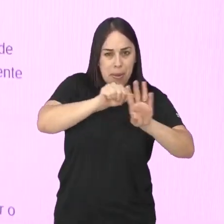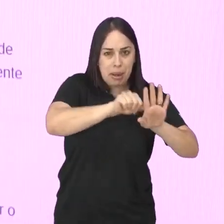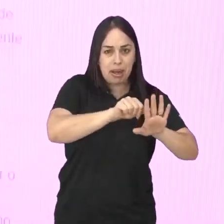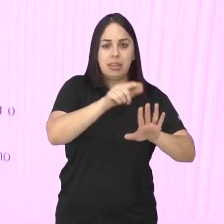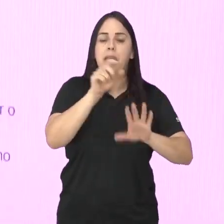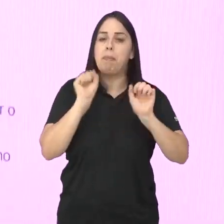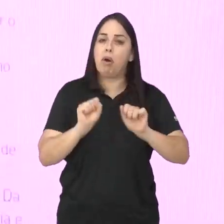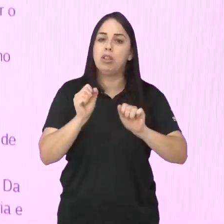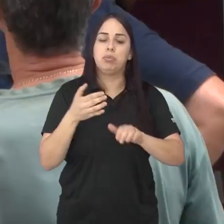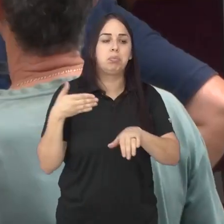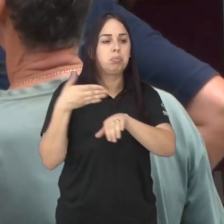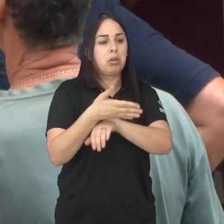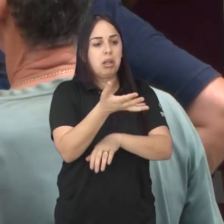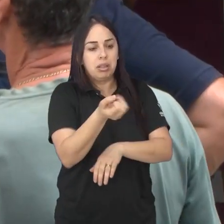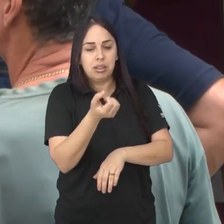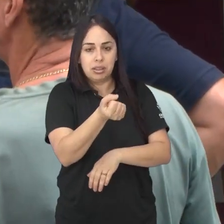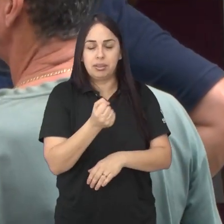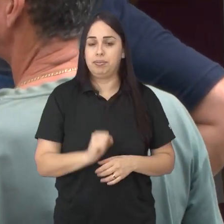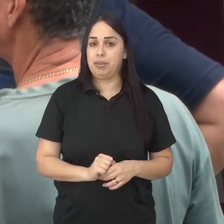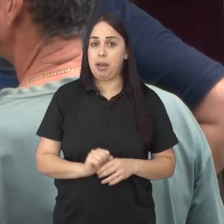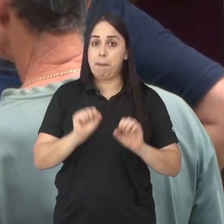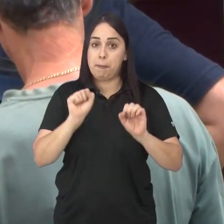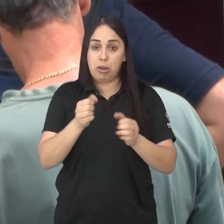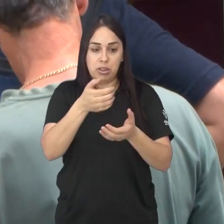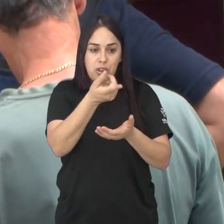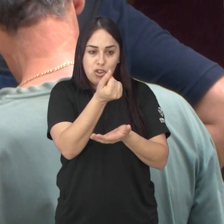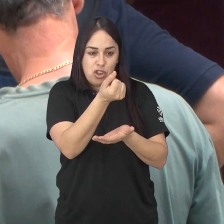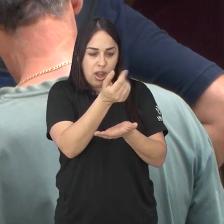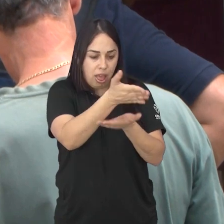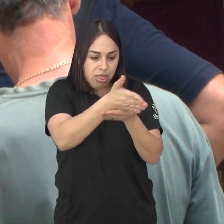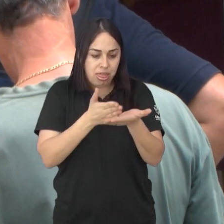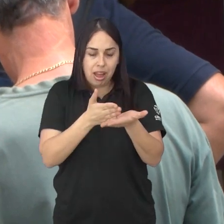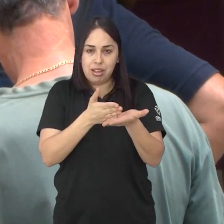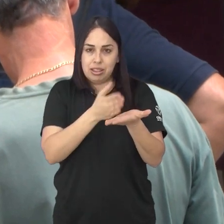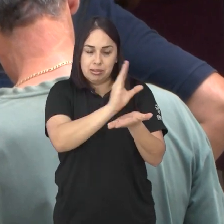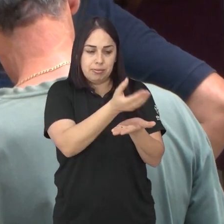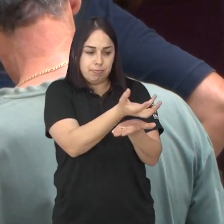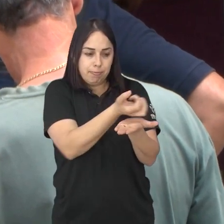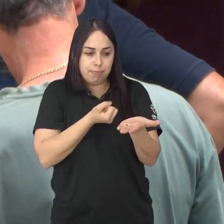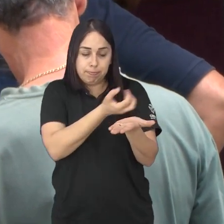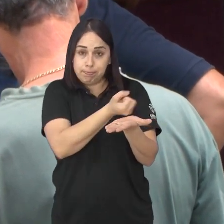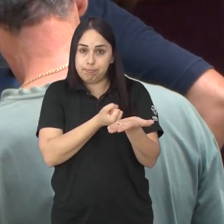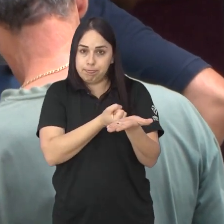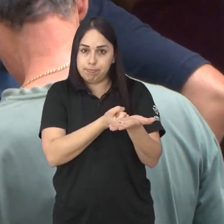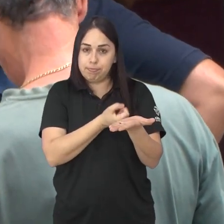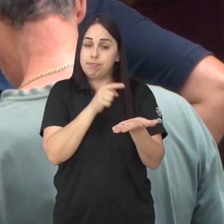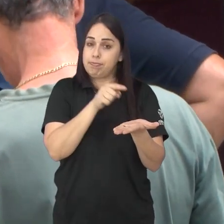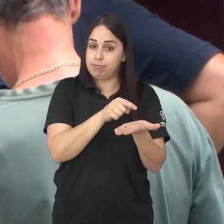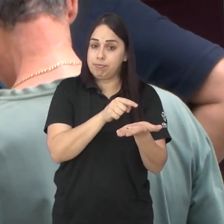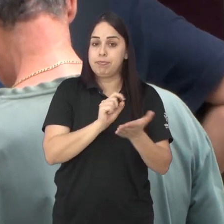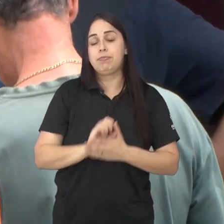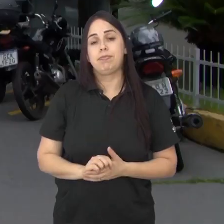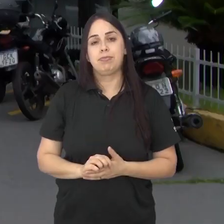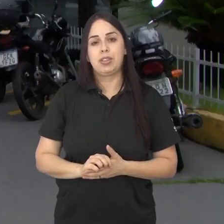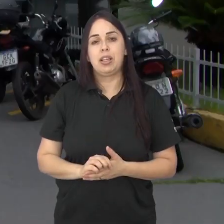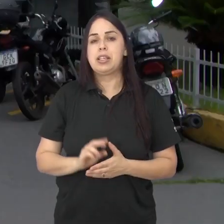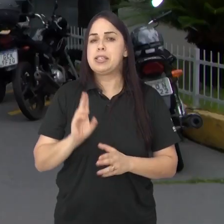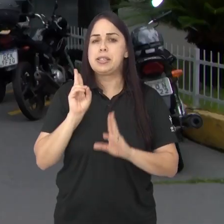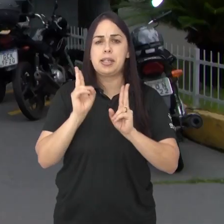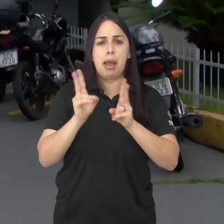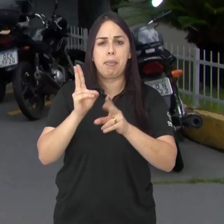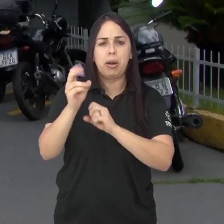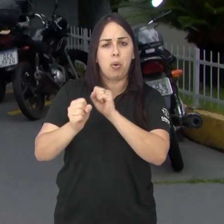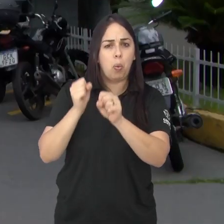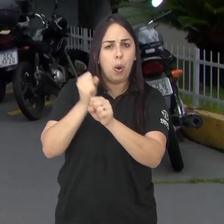em 2019, permite a retirada de parte do saldo de qualquer conta ativa ou inativa do fundo a